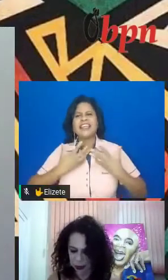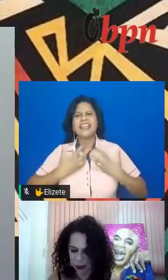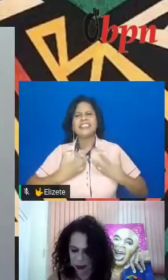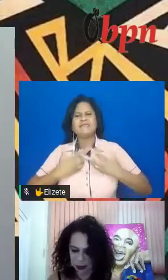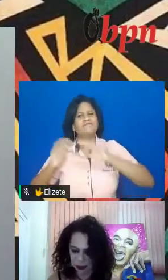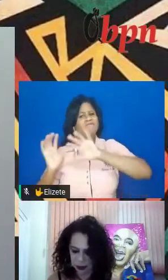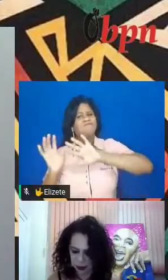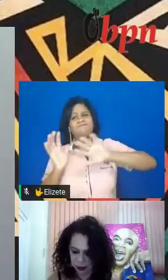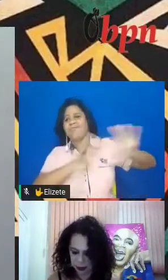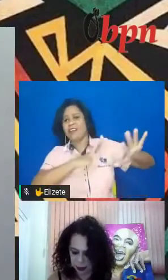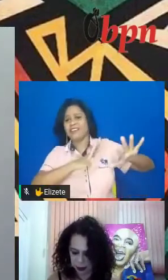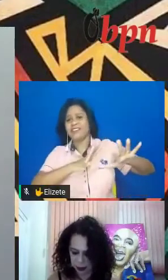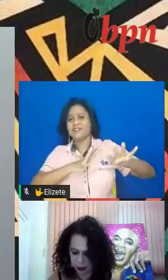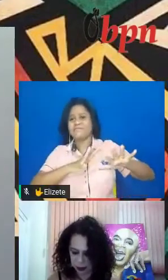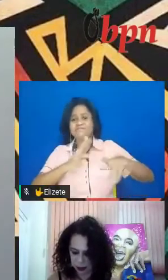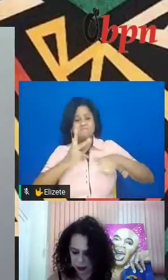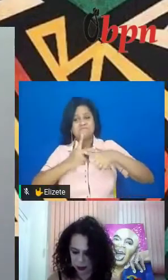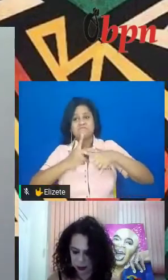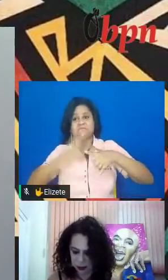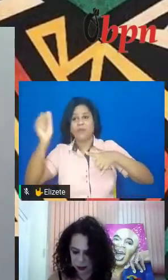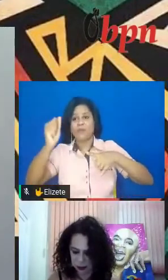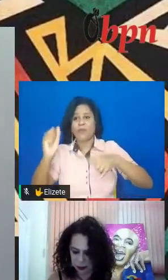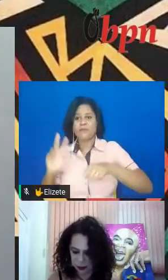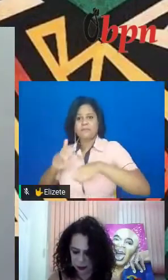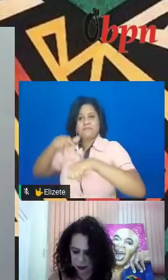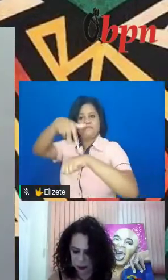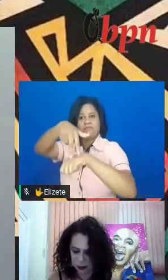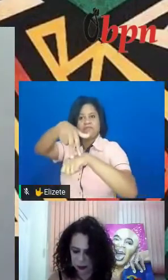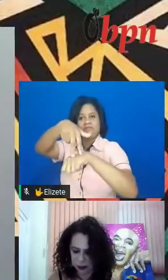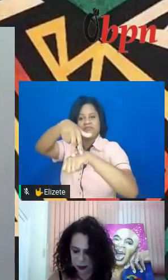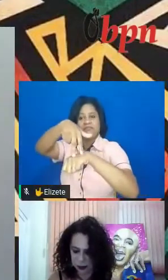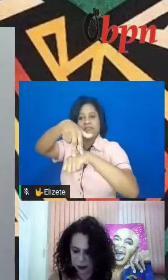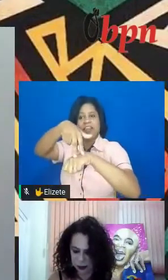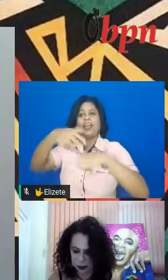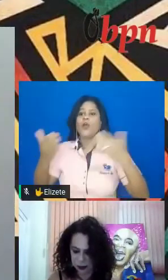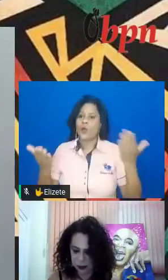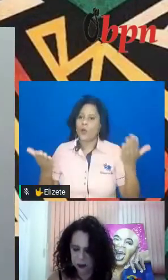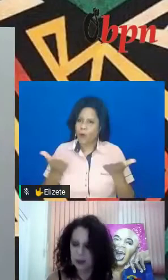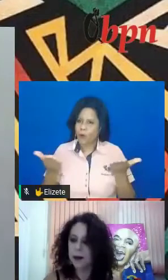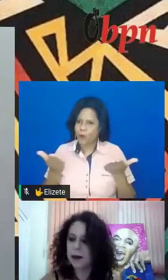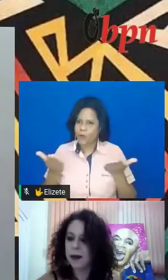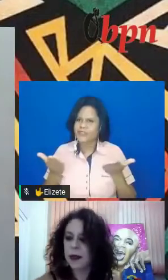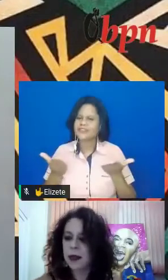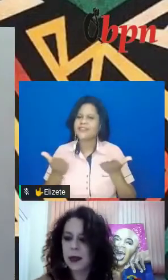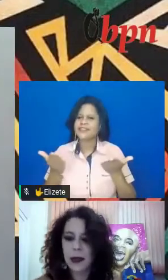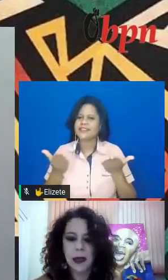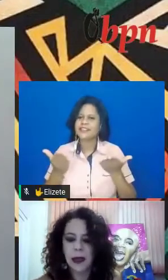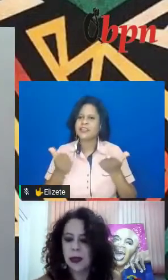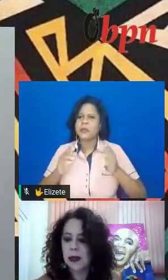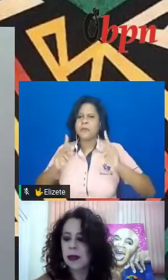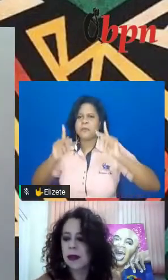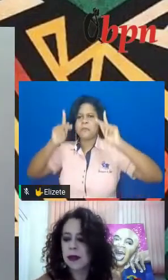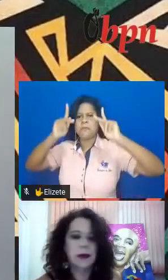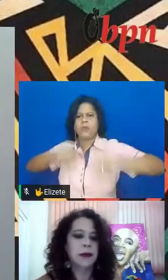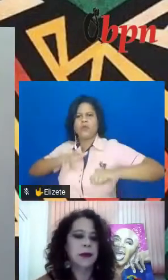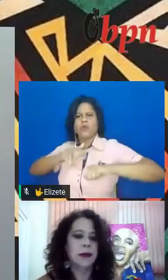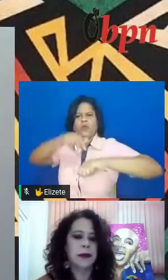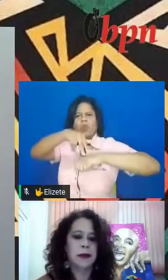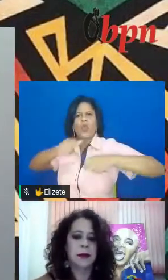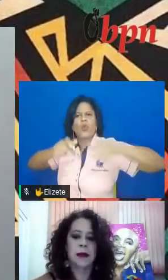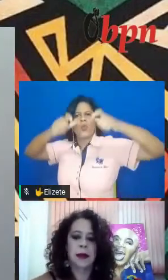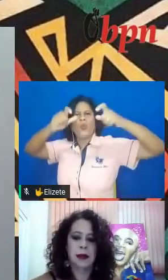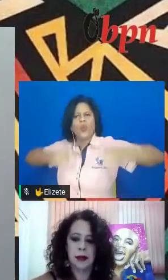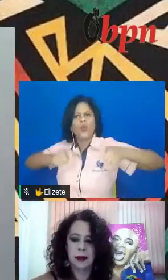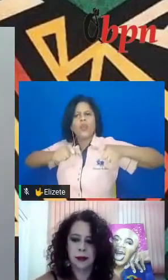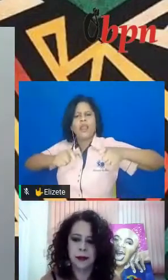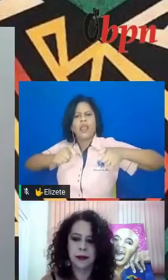aqui e assumir hoje, né, a posição de uma pessoa,